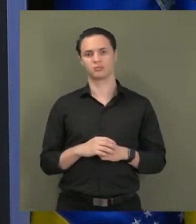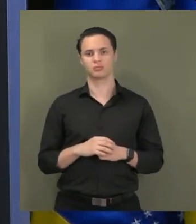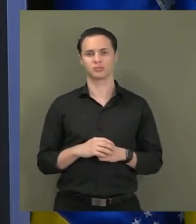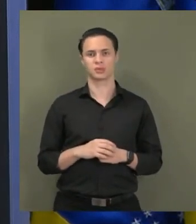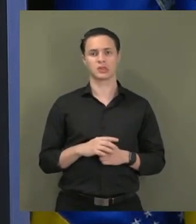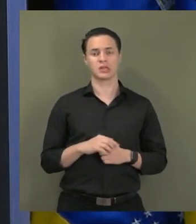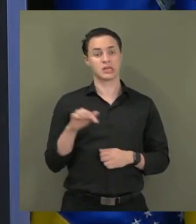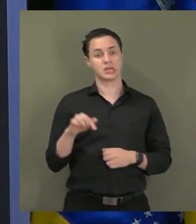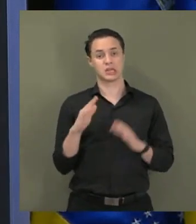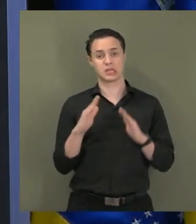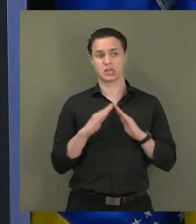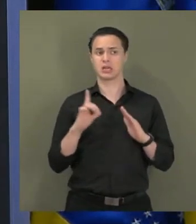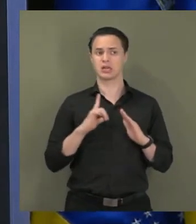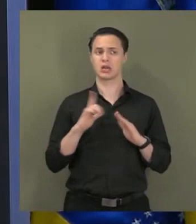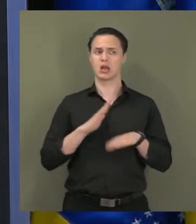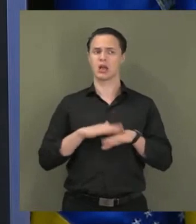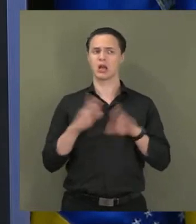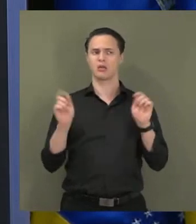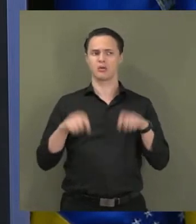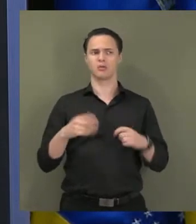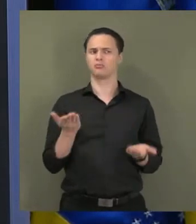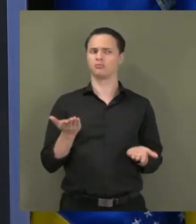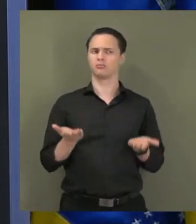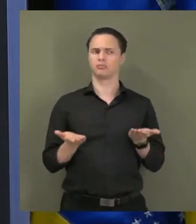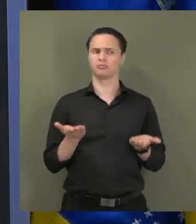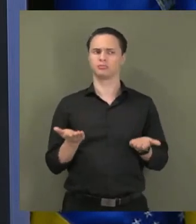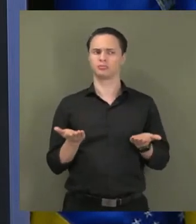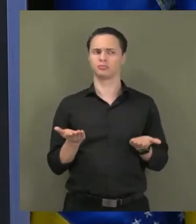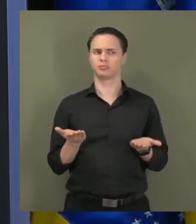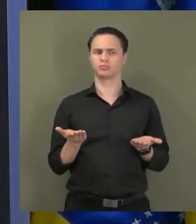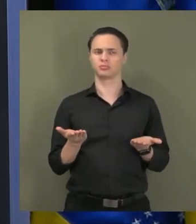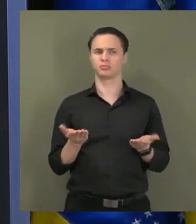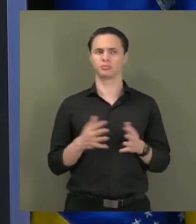a capacidade de equilibrar,